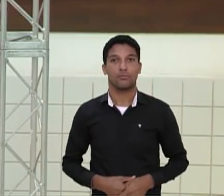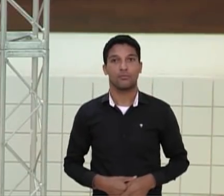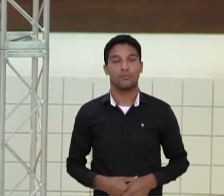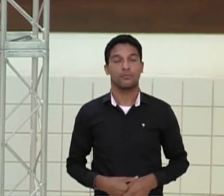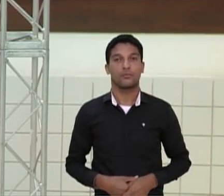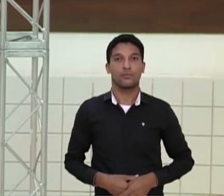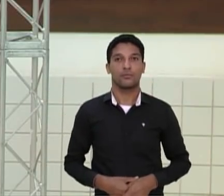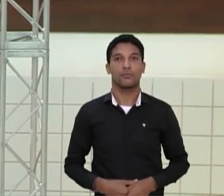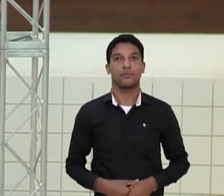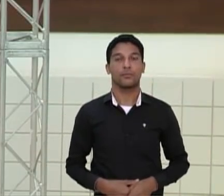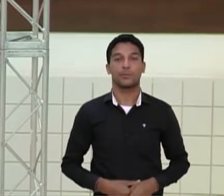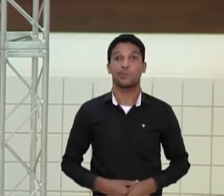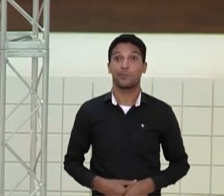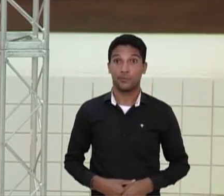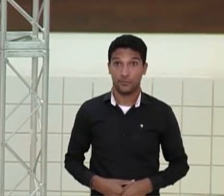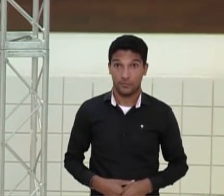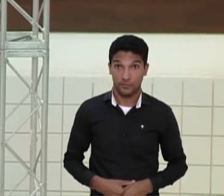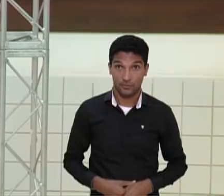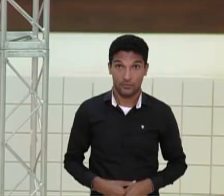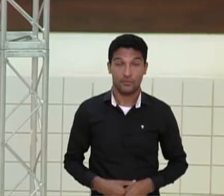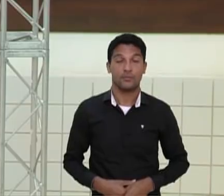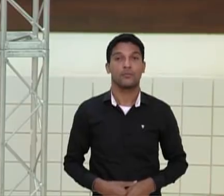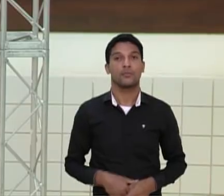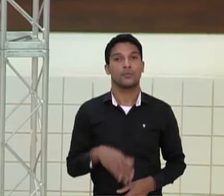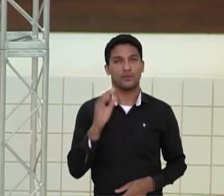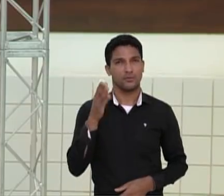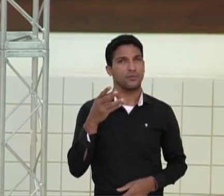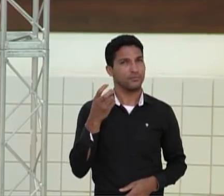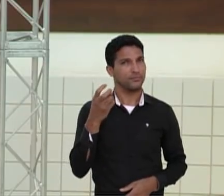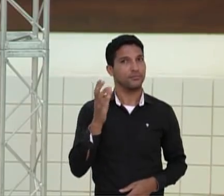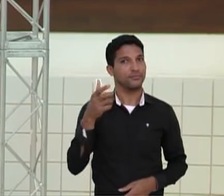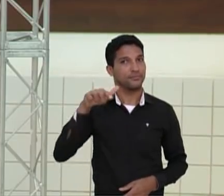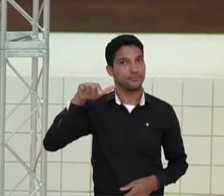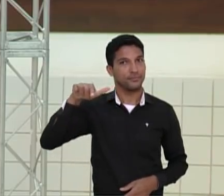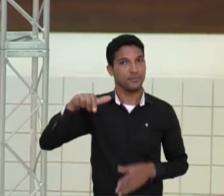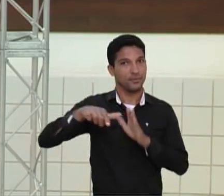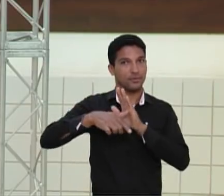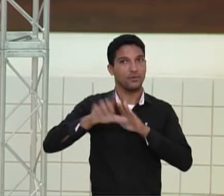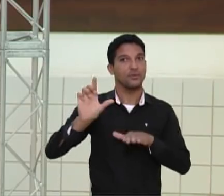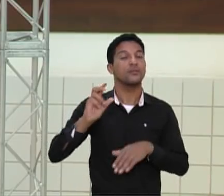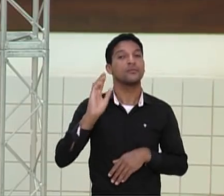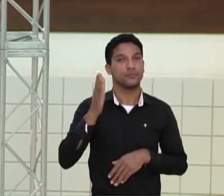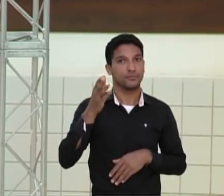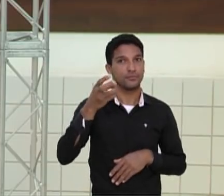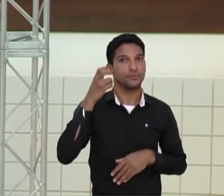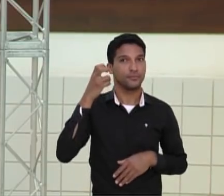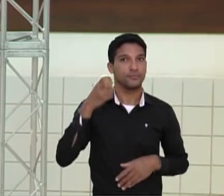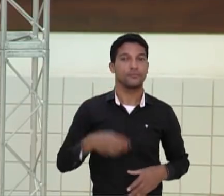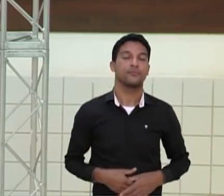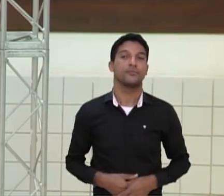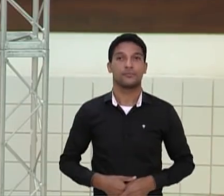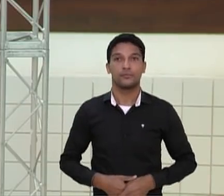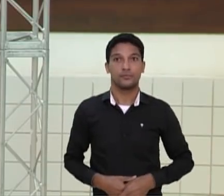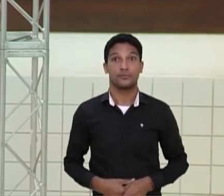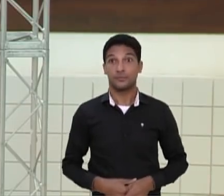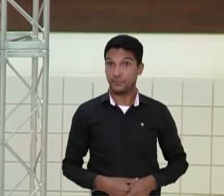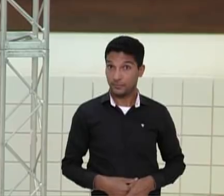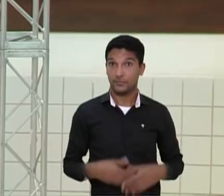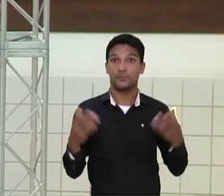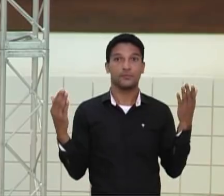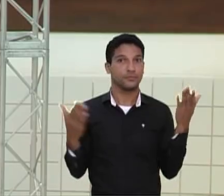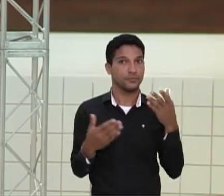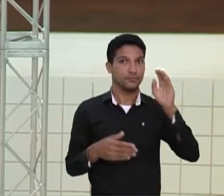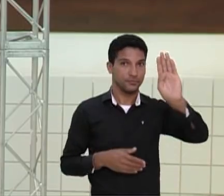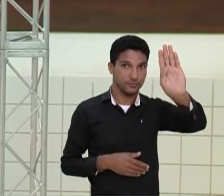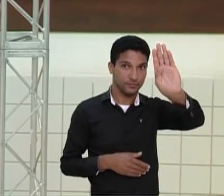da nossa lista como já havíamos previsto anteriormente e vamos